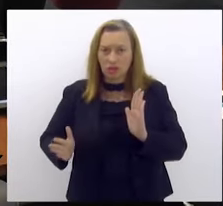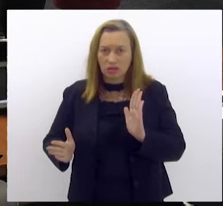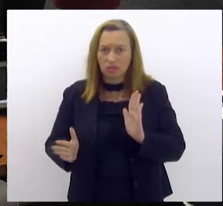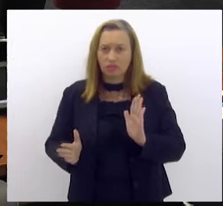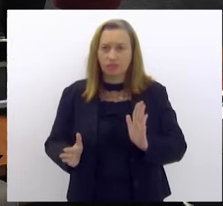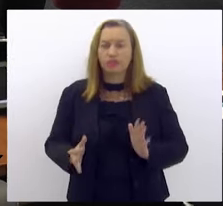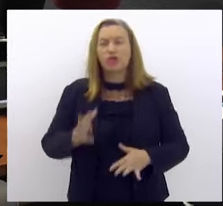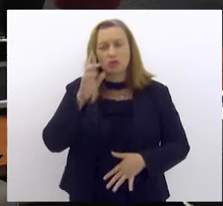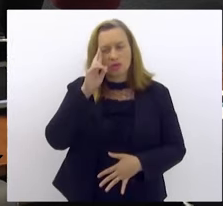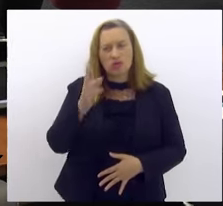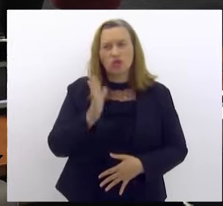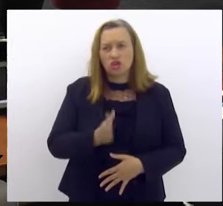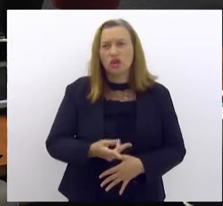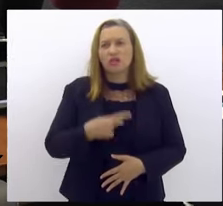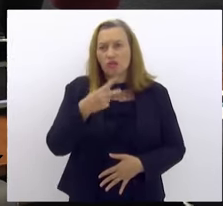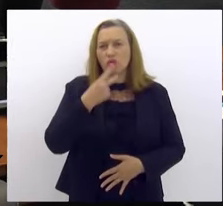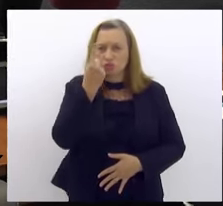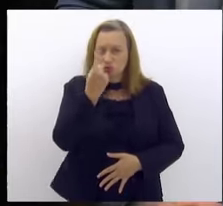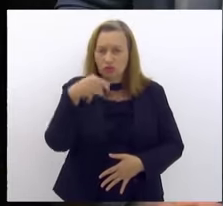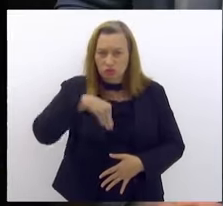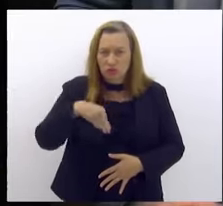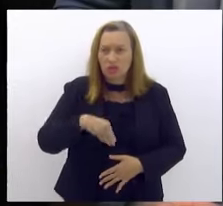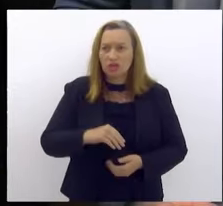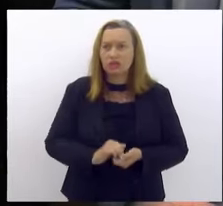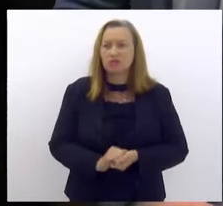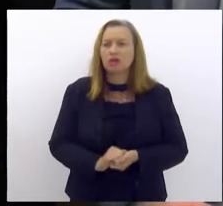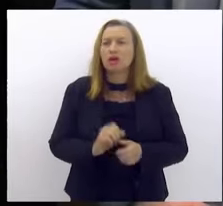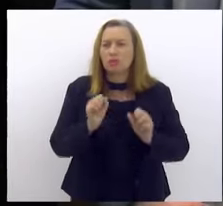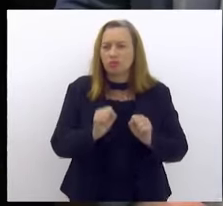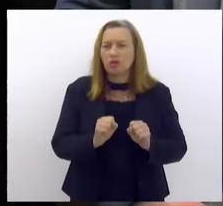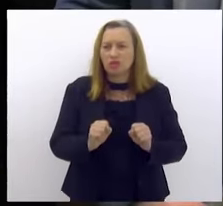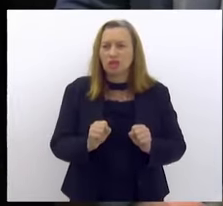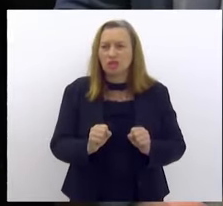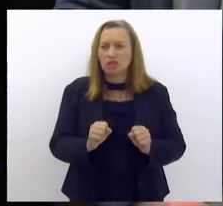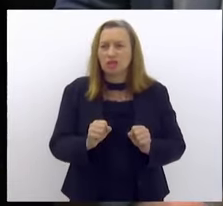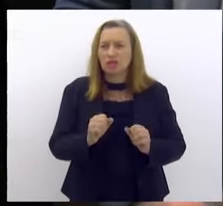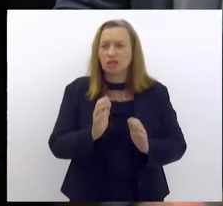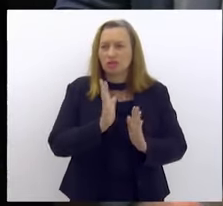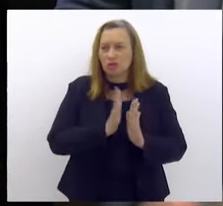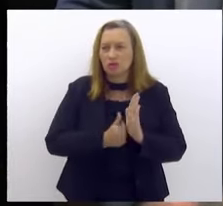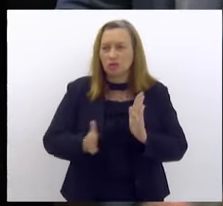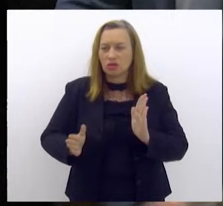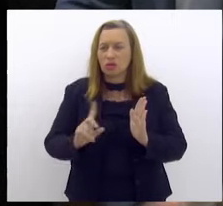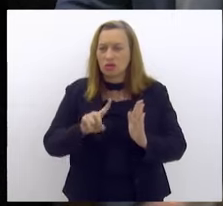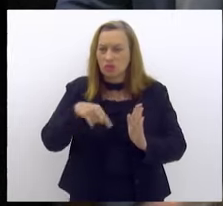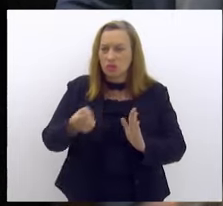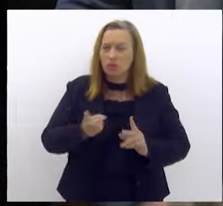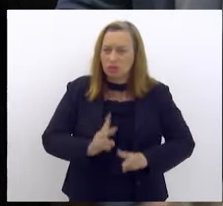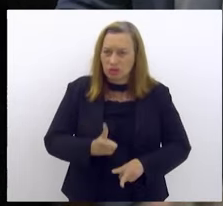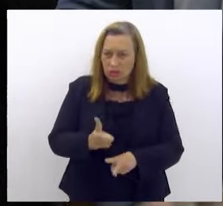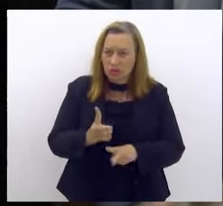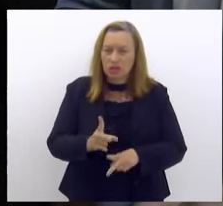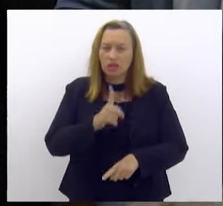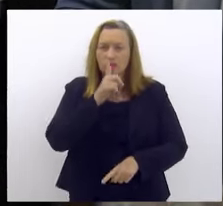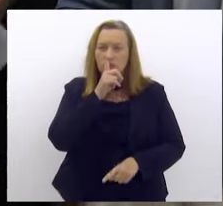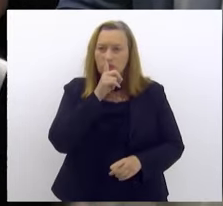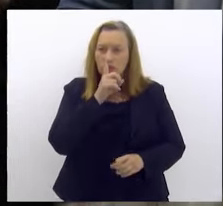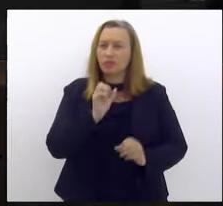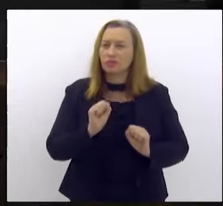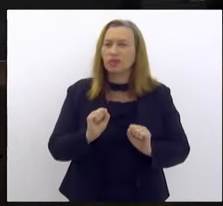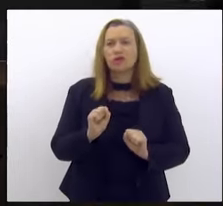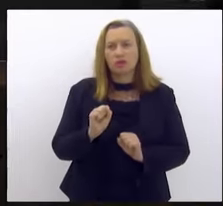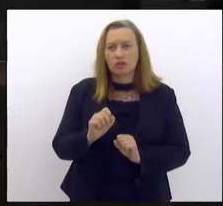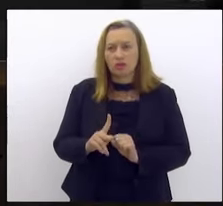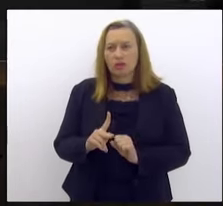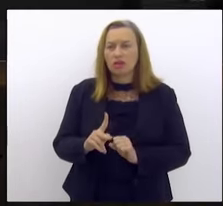Vossa Excelência já deferiu o minuto de silêncio. Se Vossa Excelência puder deferir a questão de ordem, a gente seguir para o minuto de silêncio. Pode. Com as justas homenagens. Conclui, porque nós